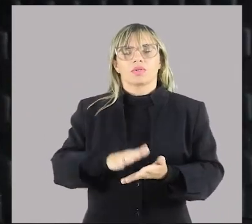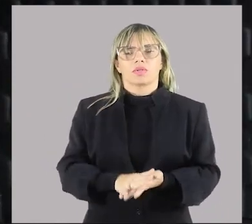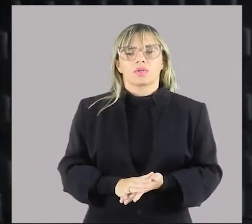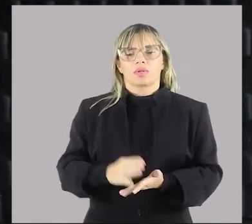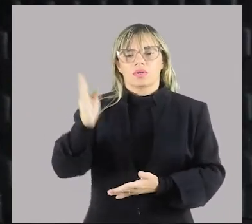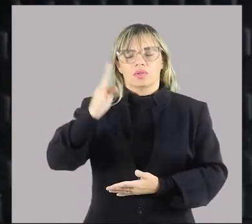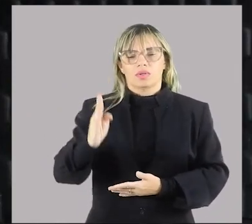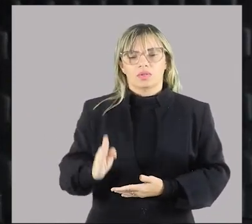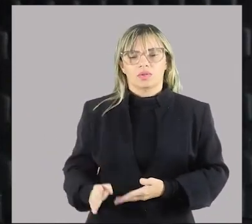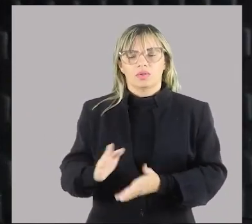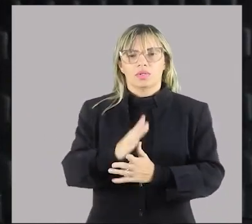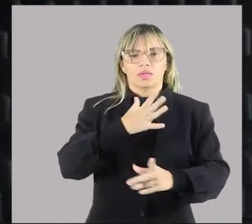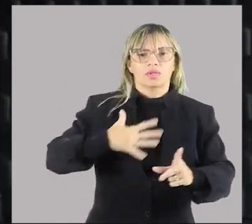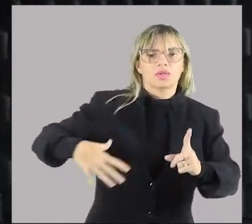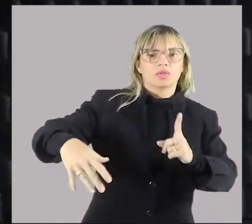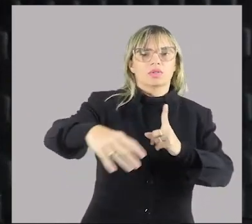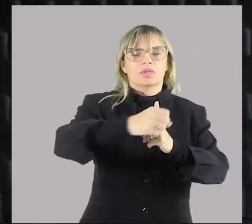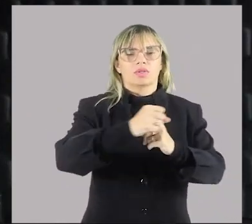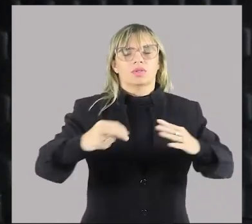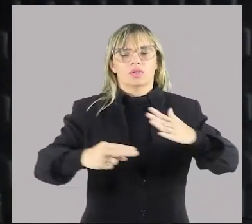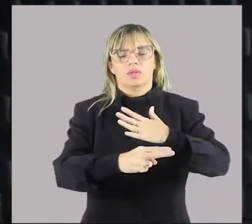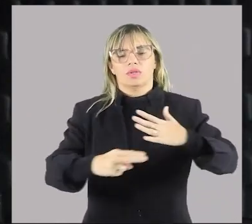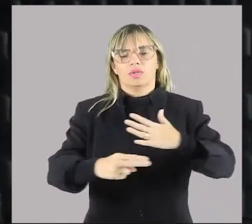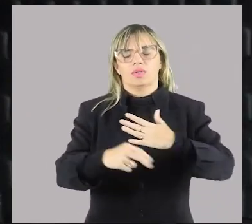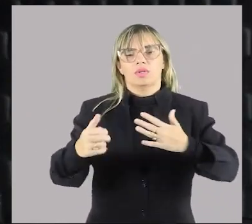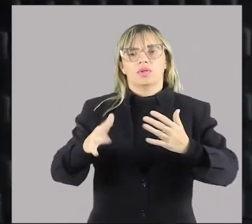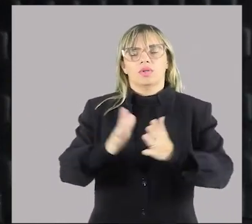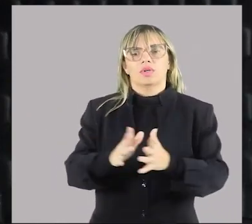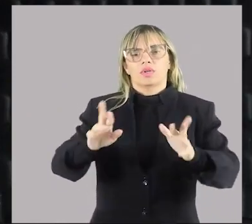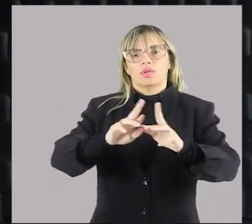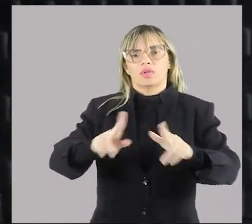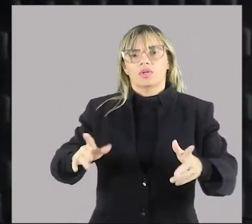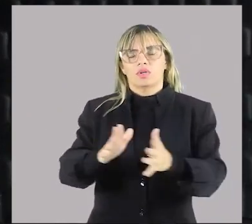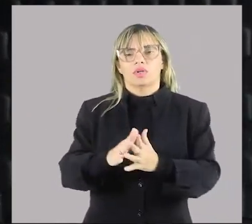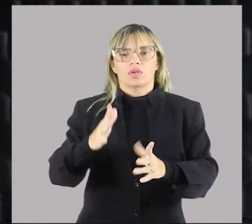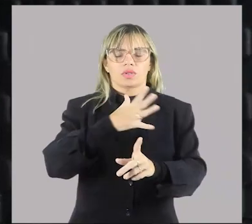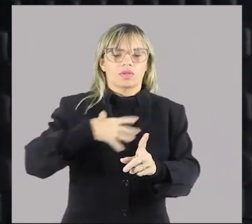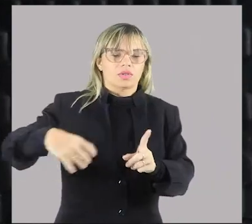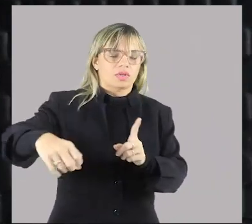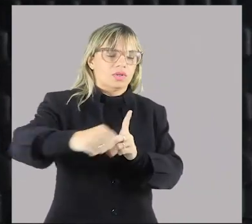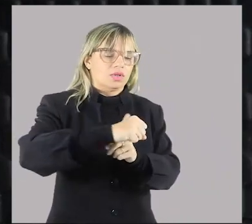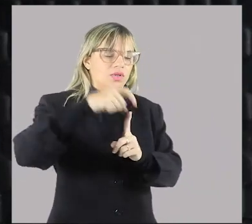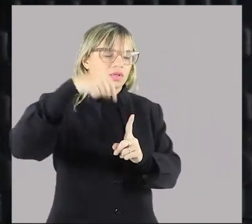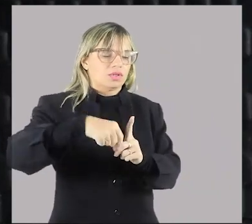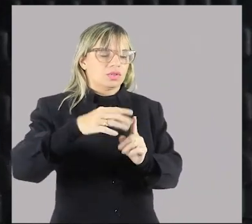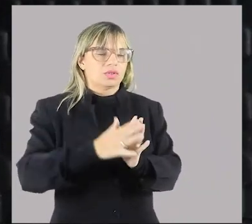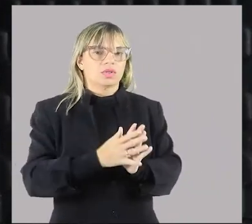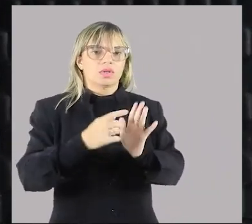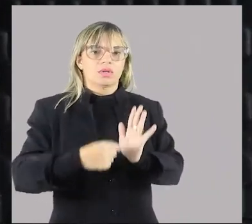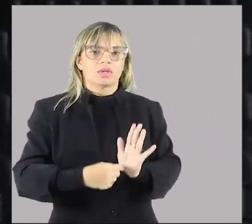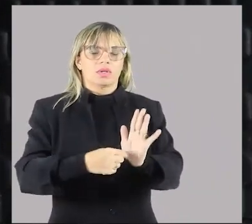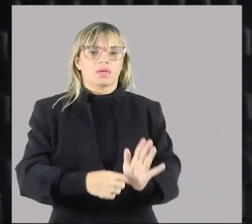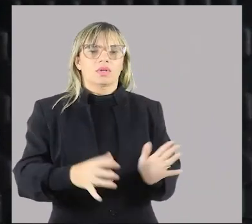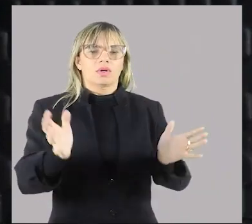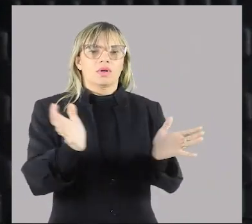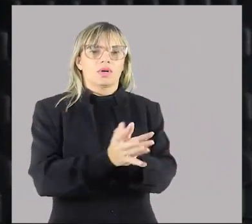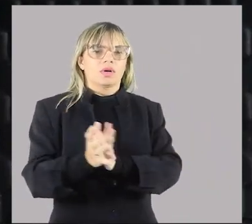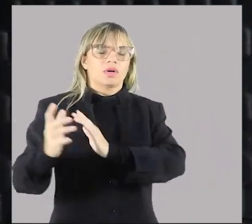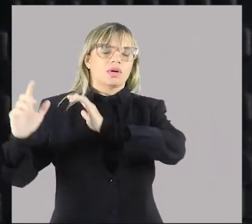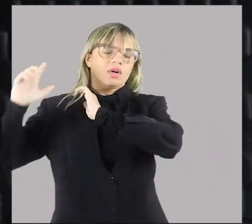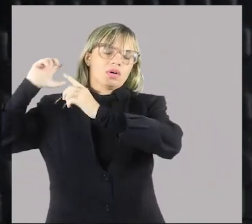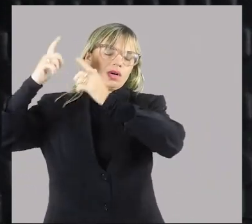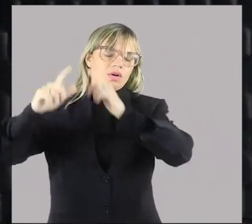muito mais de sociedade urbana, diferente daquele modelo de sociedade do Estado oligárquico, que é uma sociedade tradicional